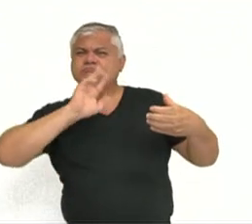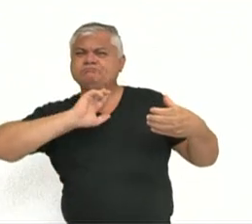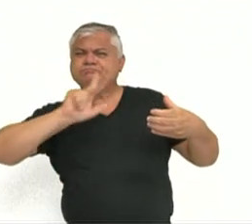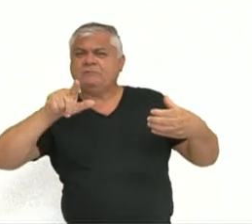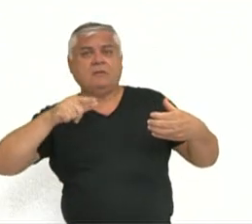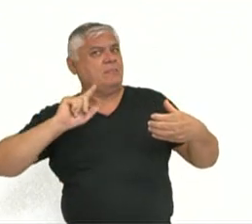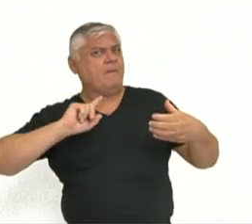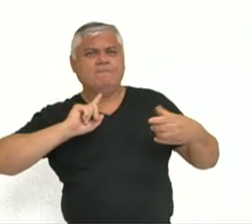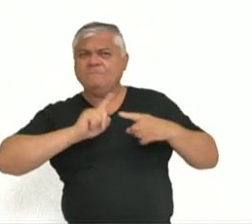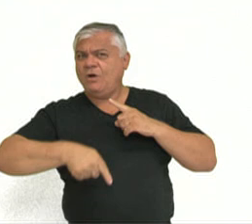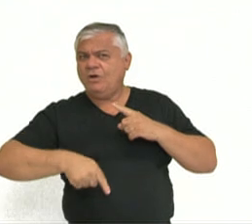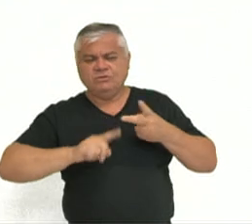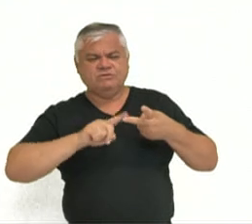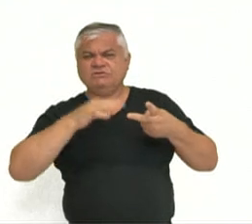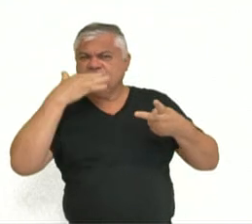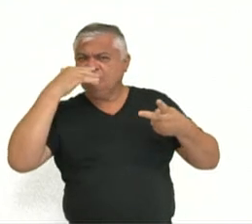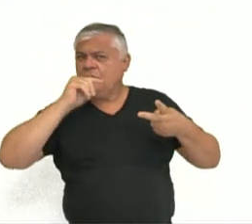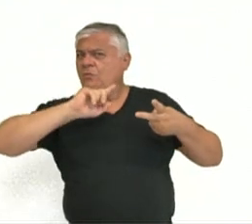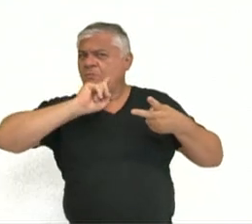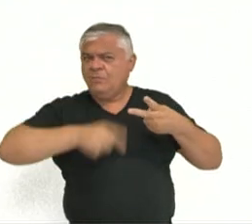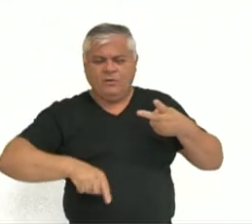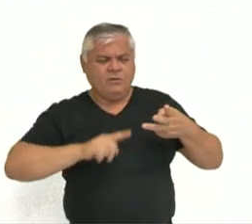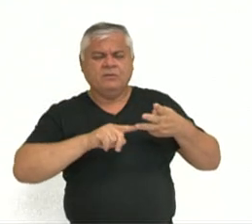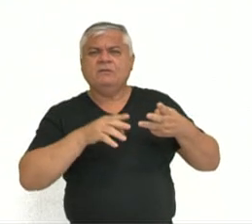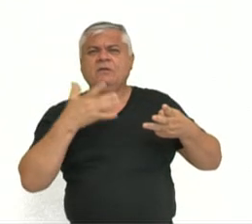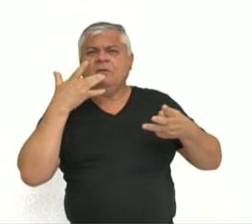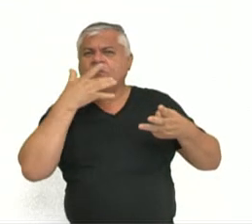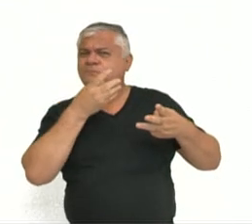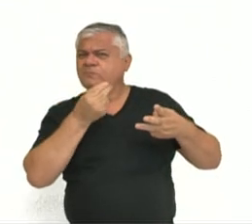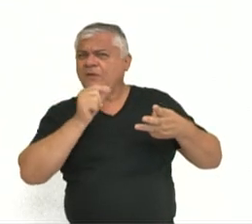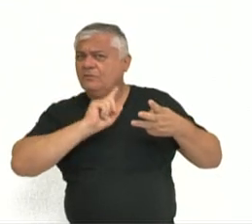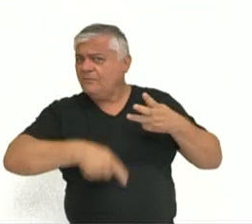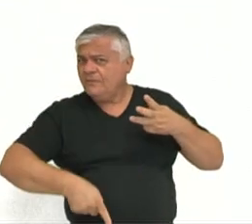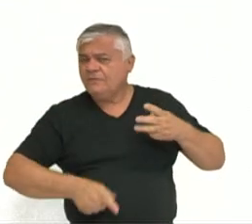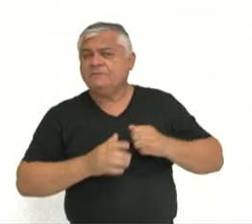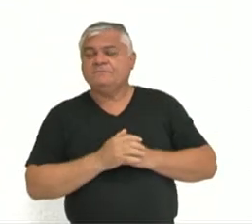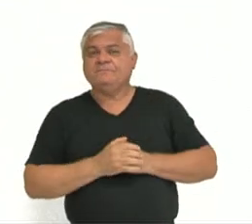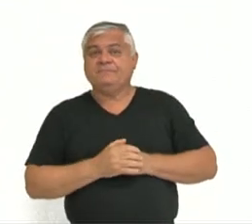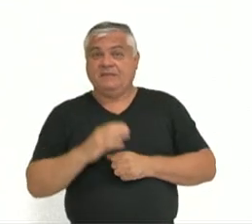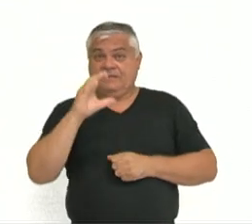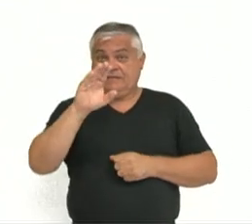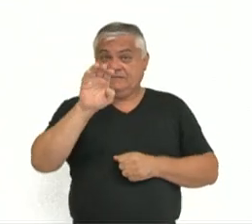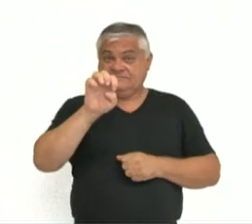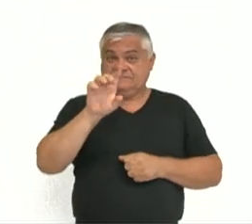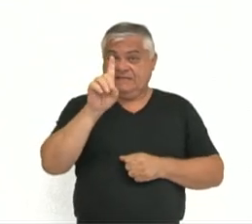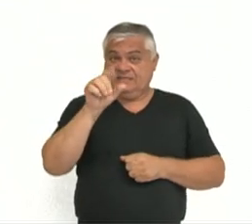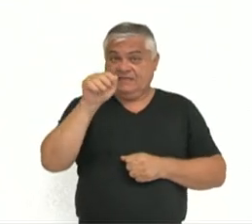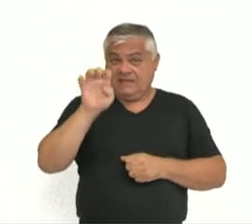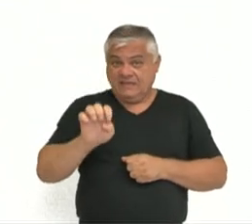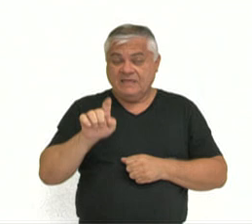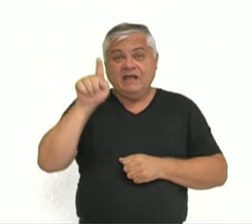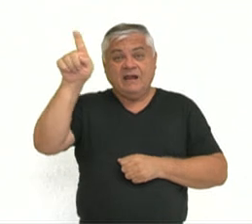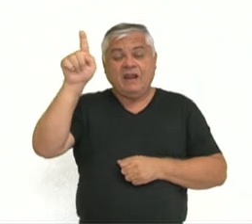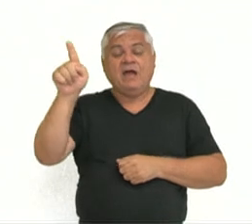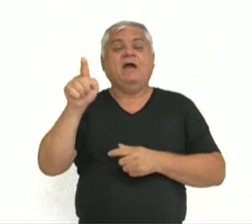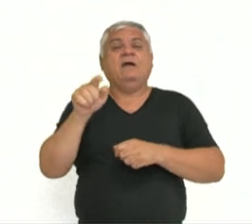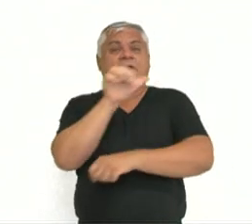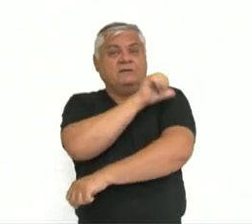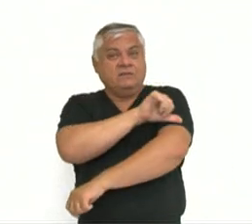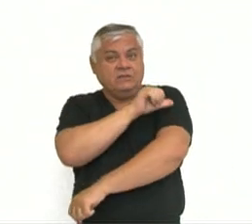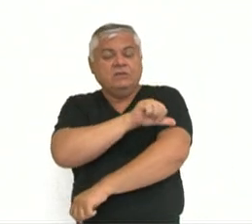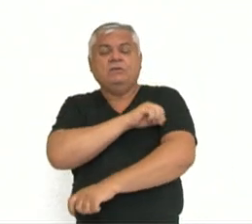poderia ter cor cheiro ou sabor bom a Cedae que a empresa que controla